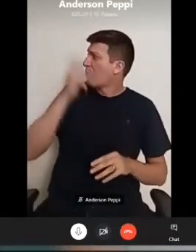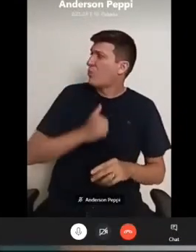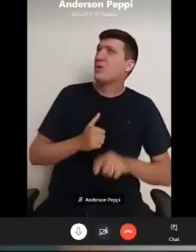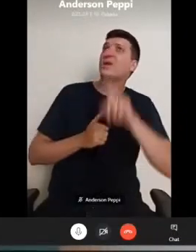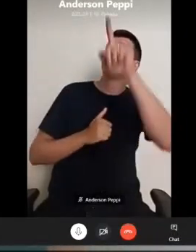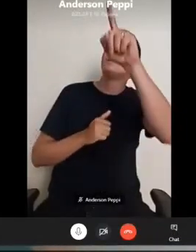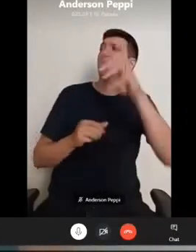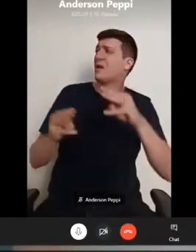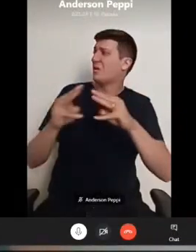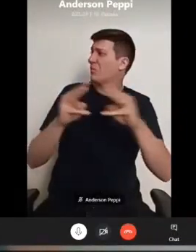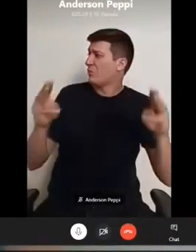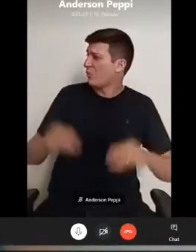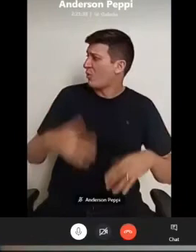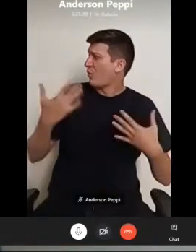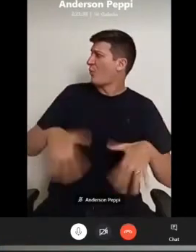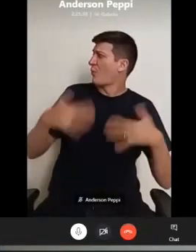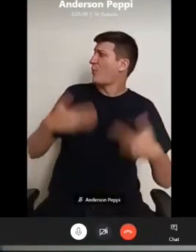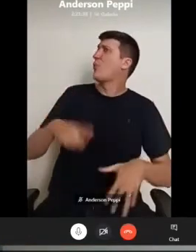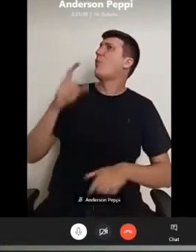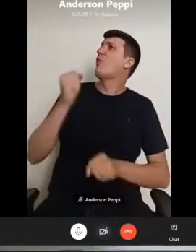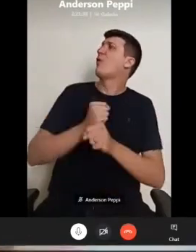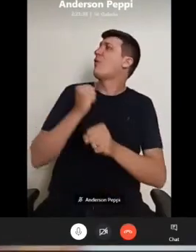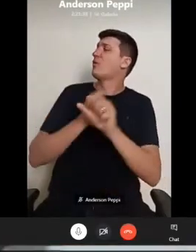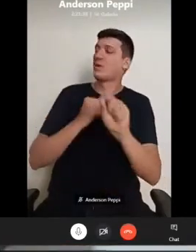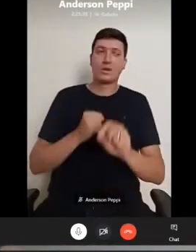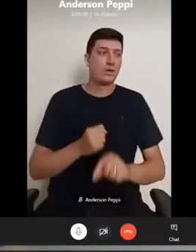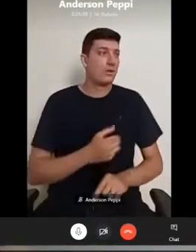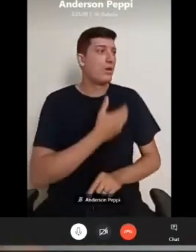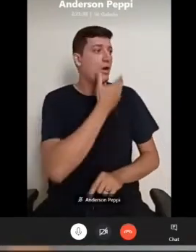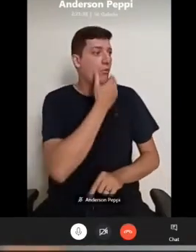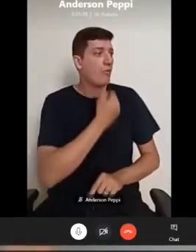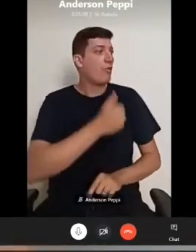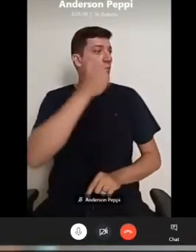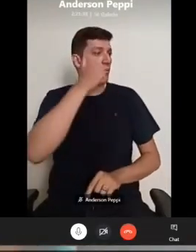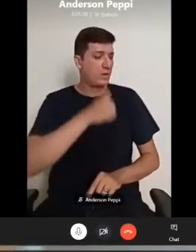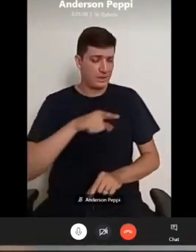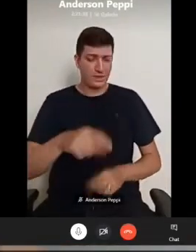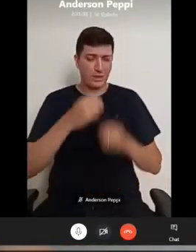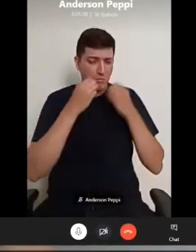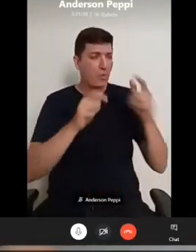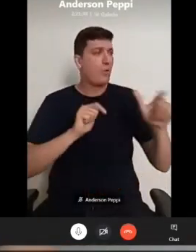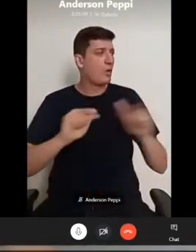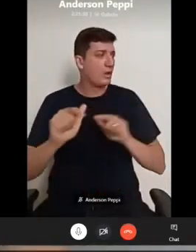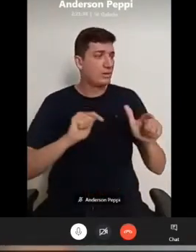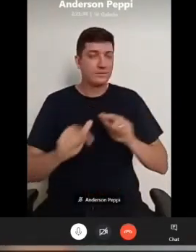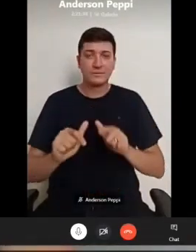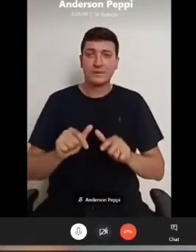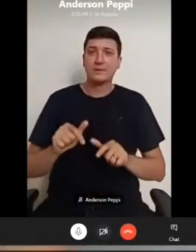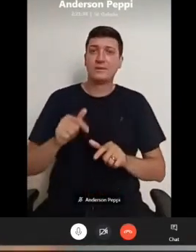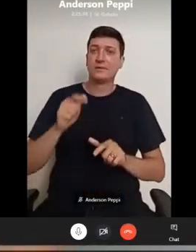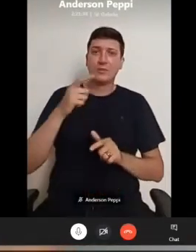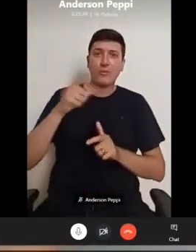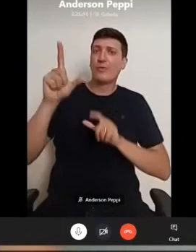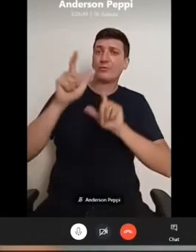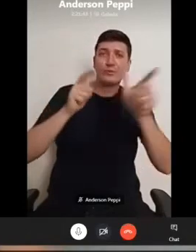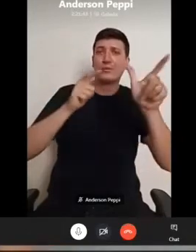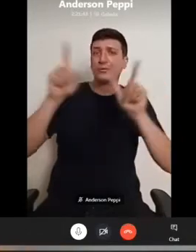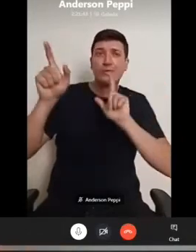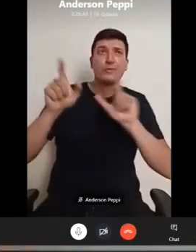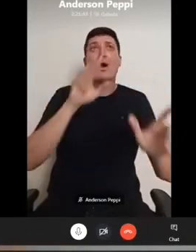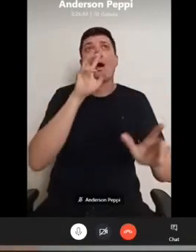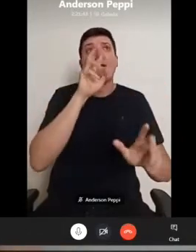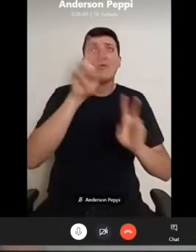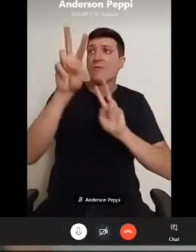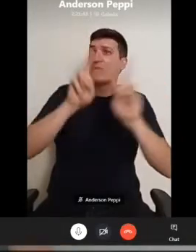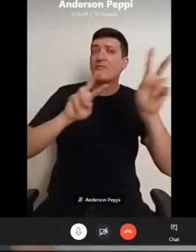fez isso, pai? Foram os homens e as mulheres boas. E cada lugar que ele passava, ele se deslumbrava com algo mais lindo ainda. Até que ele chegou em frente de